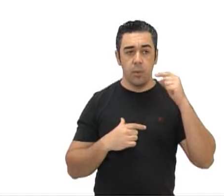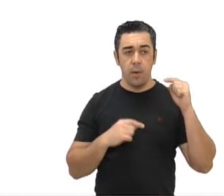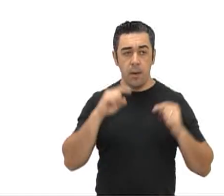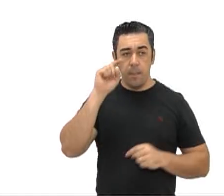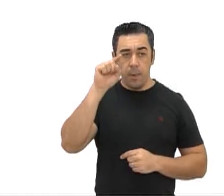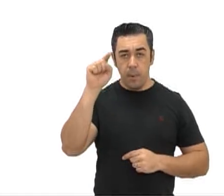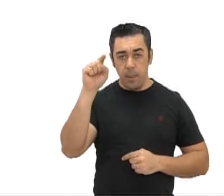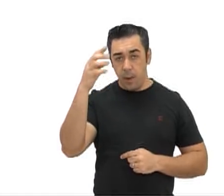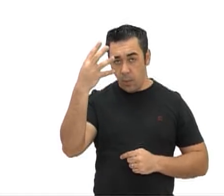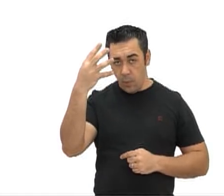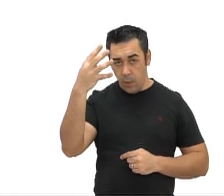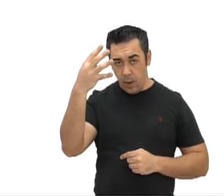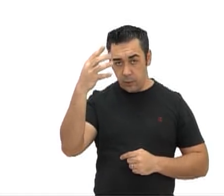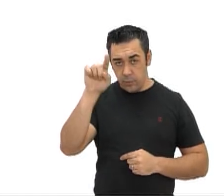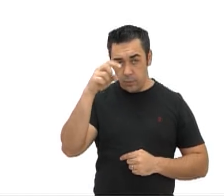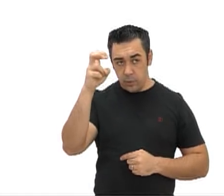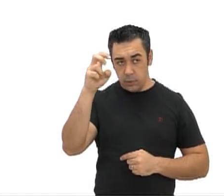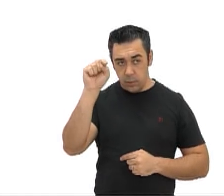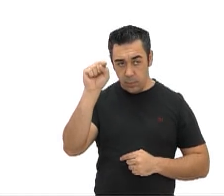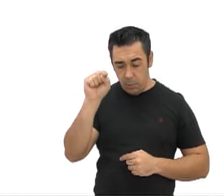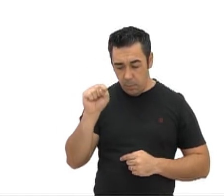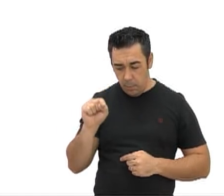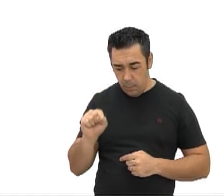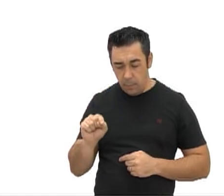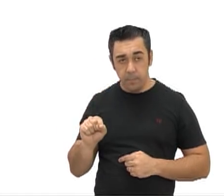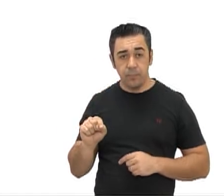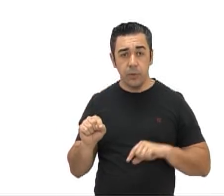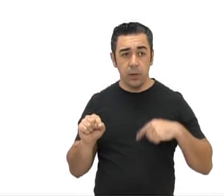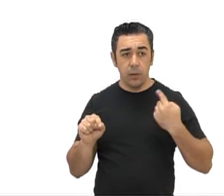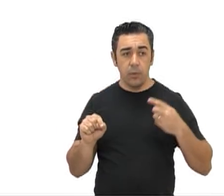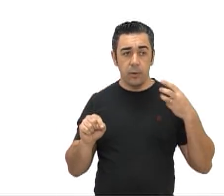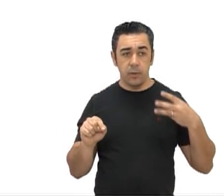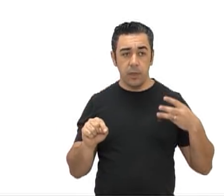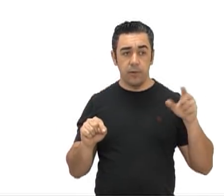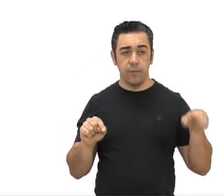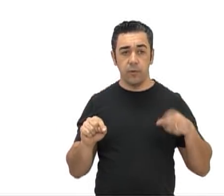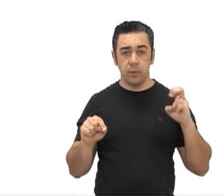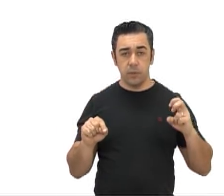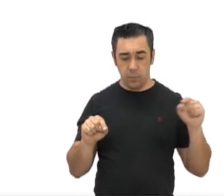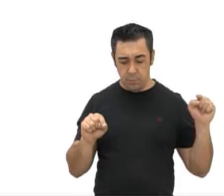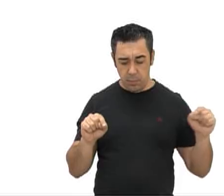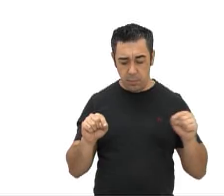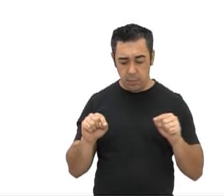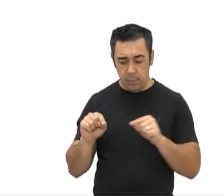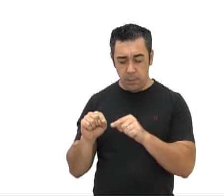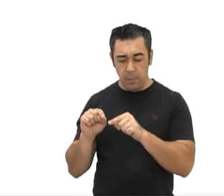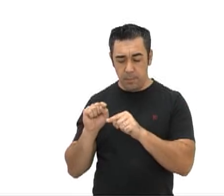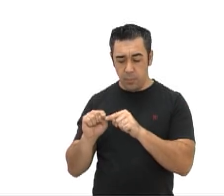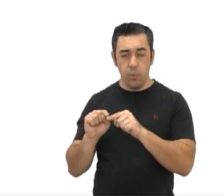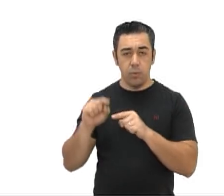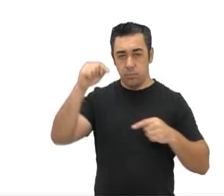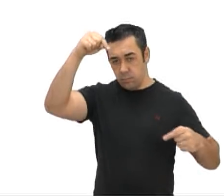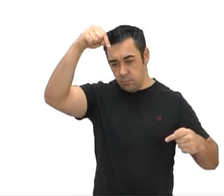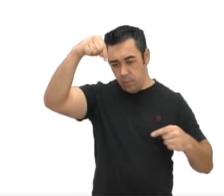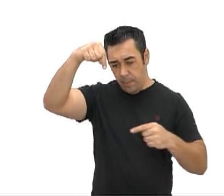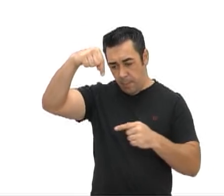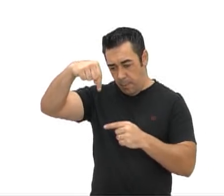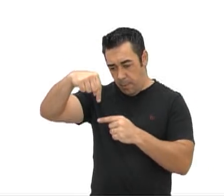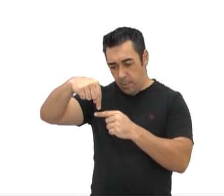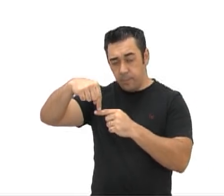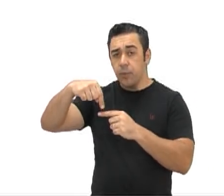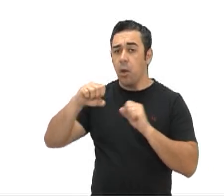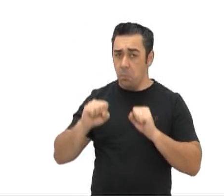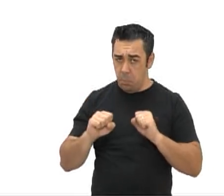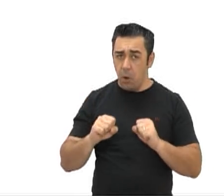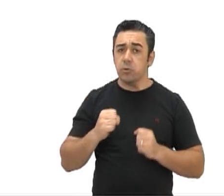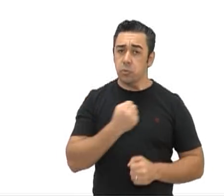eixo Y. Não necessariamente vai ser um número inteiro, ele pode ser decimal